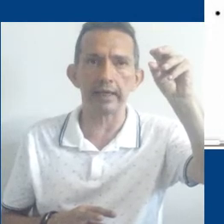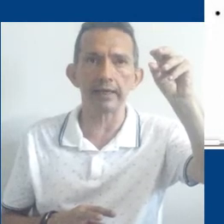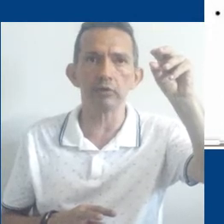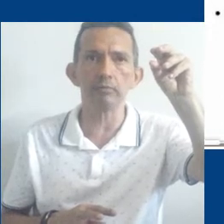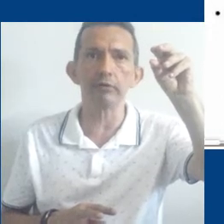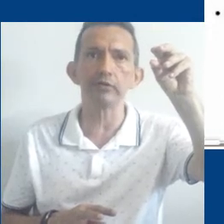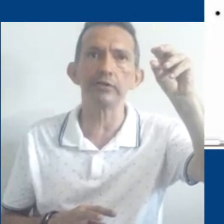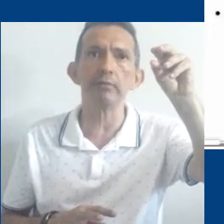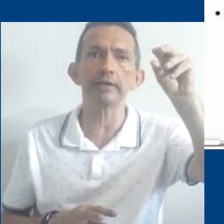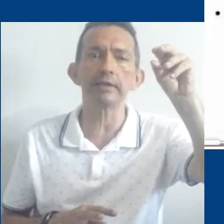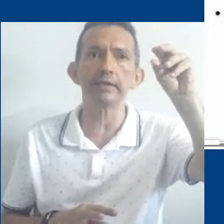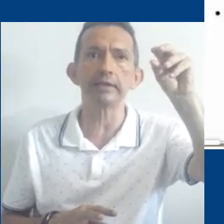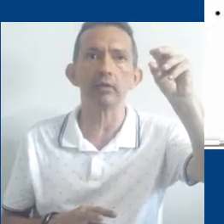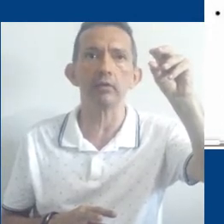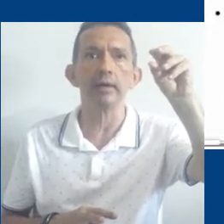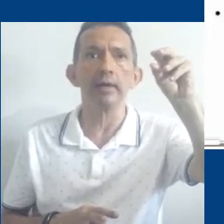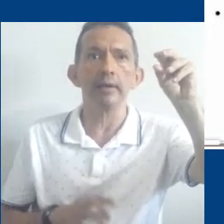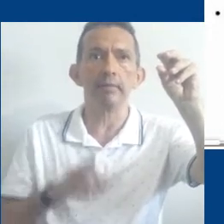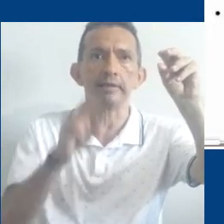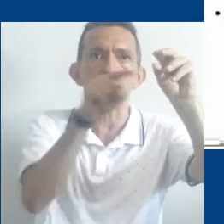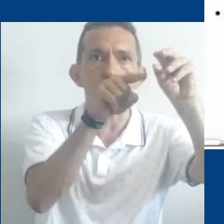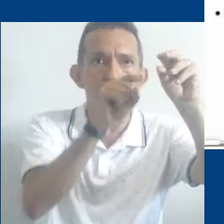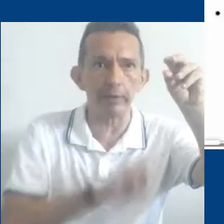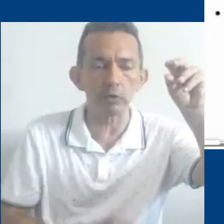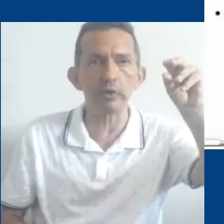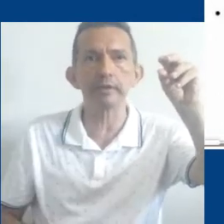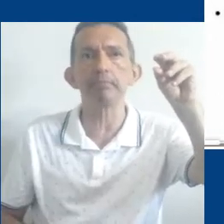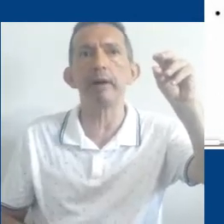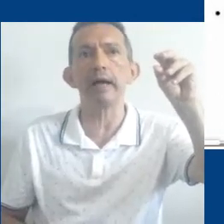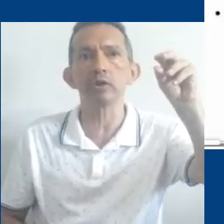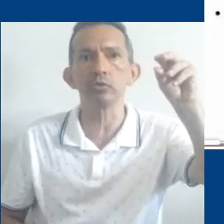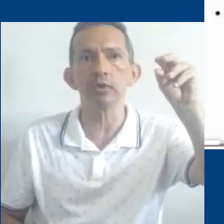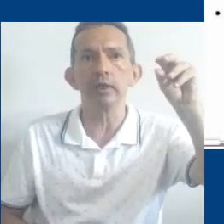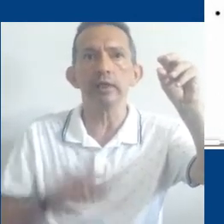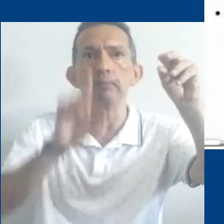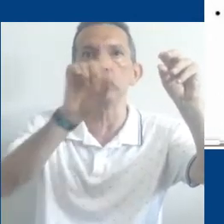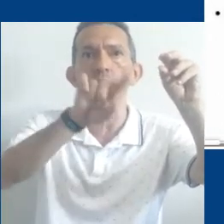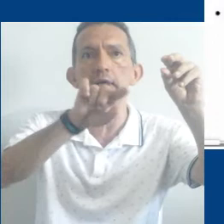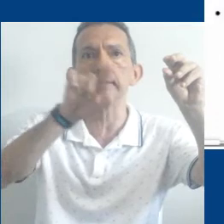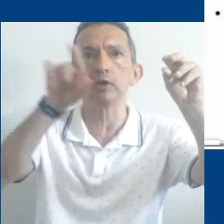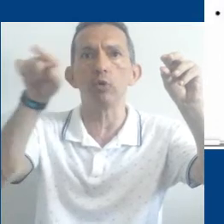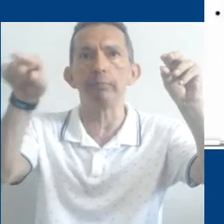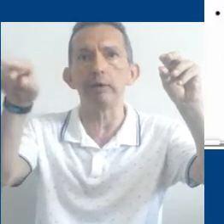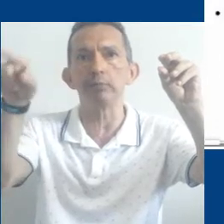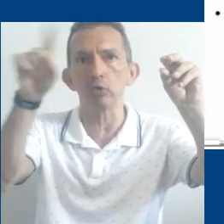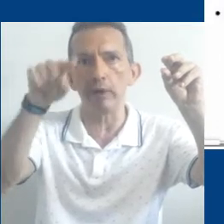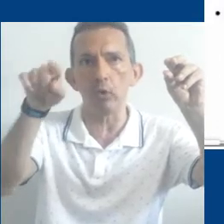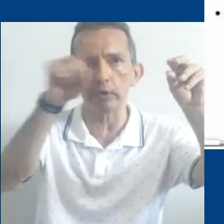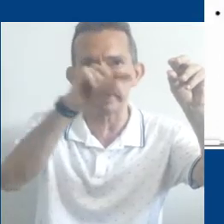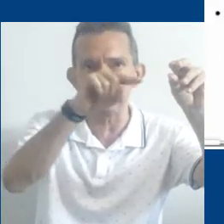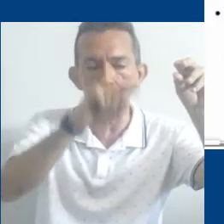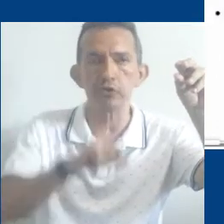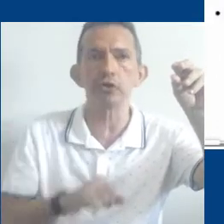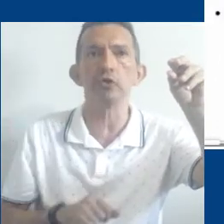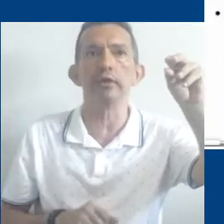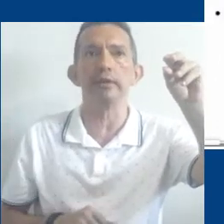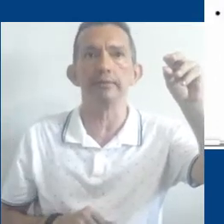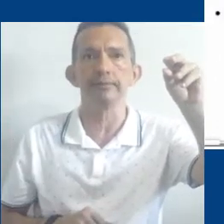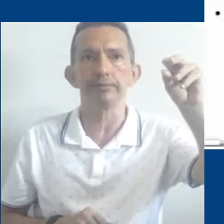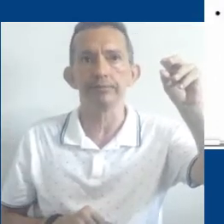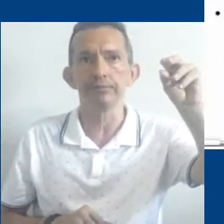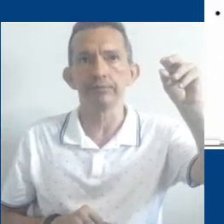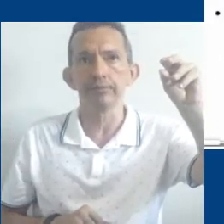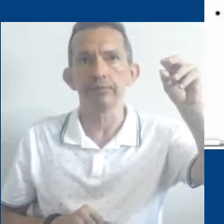Quer dizer que ela não tem uma função mais dentro da célula, mas ela está ocupando um espaço que poderia ser ocupado por uma outra que